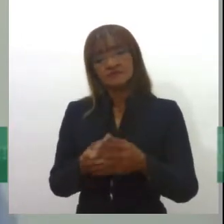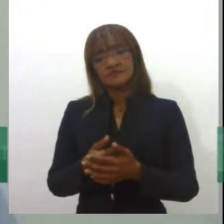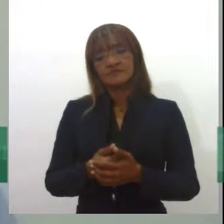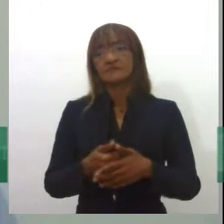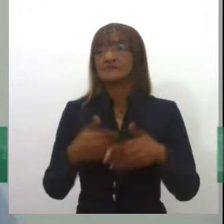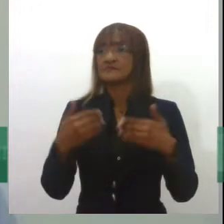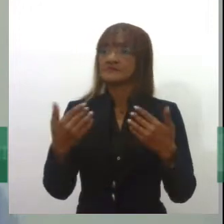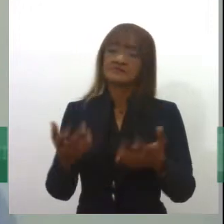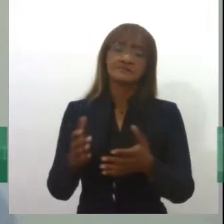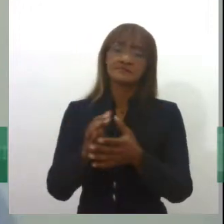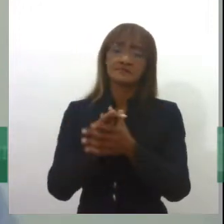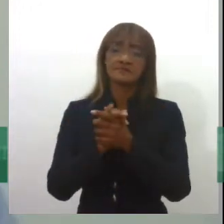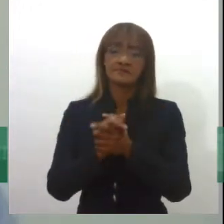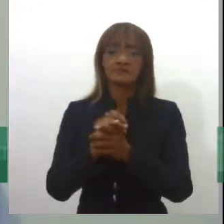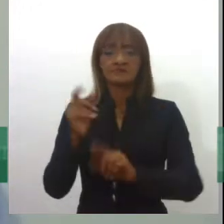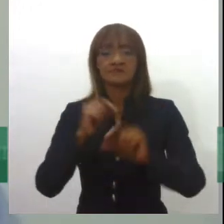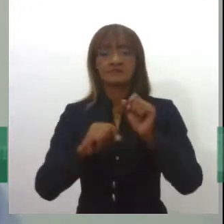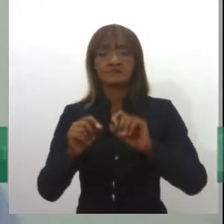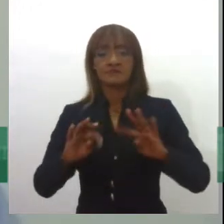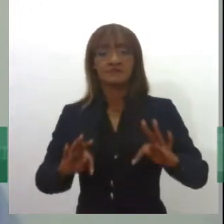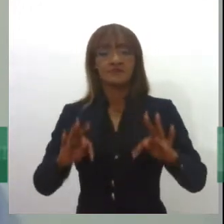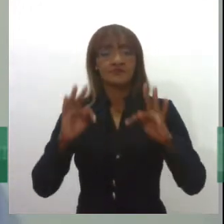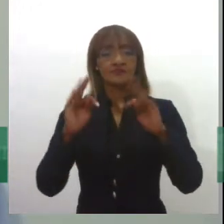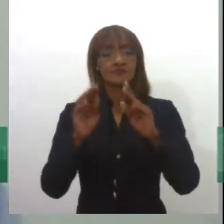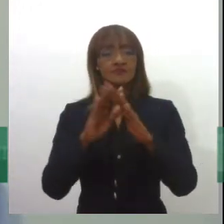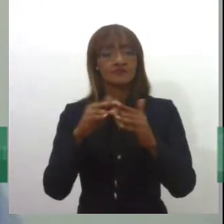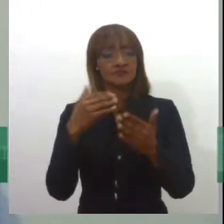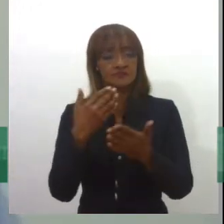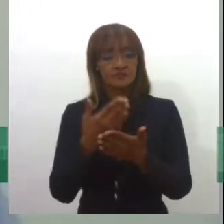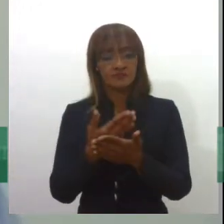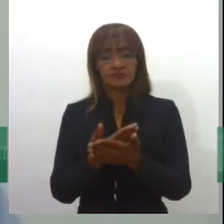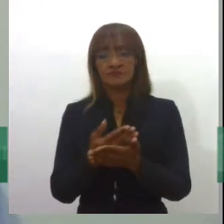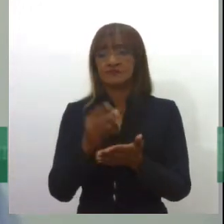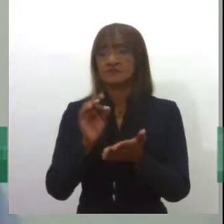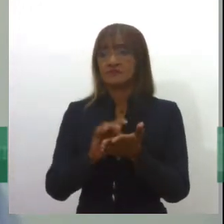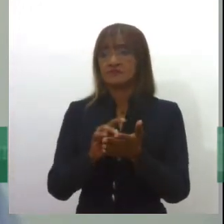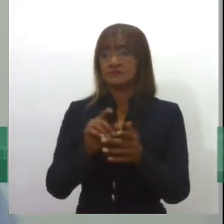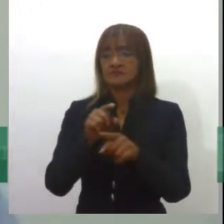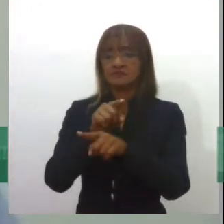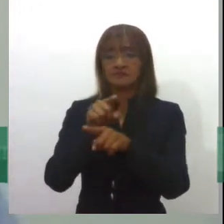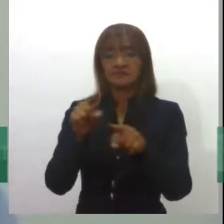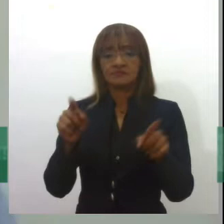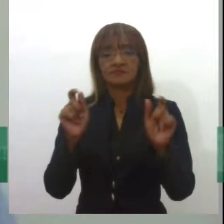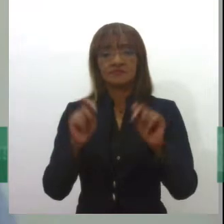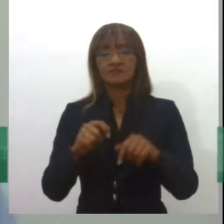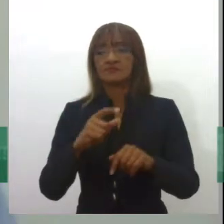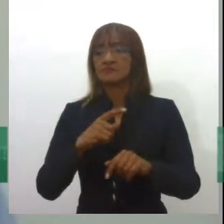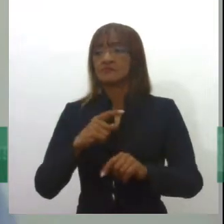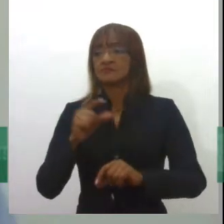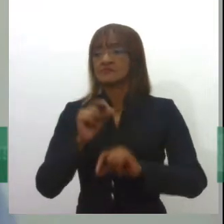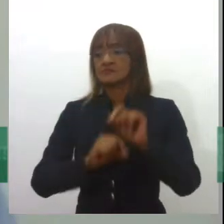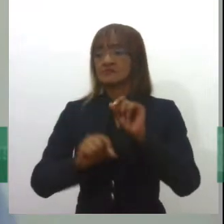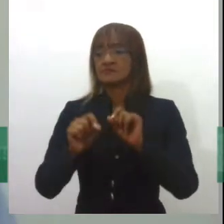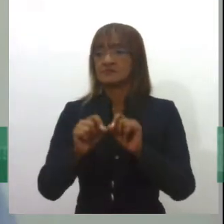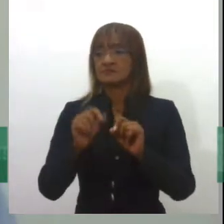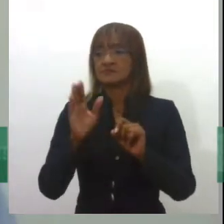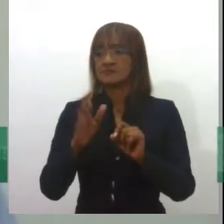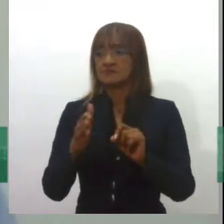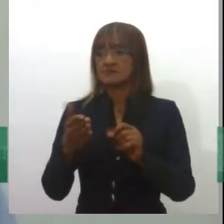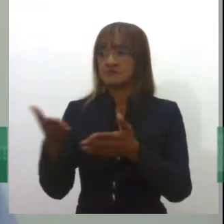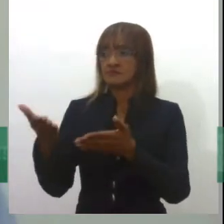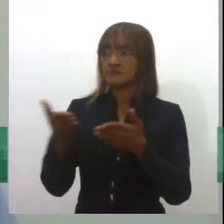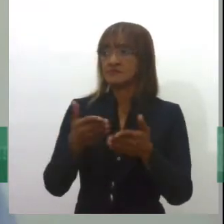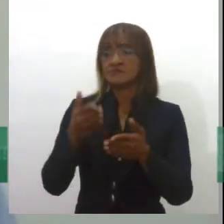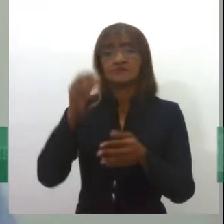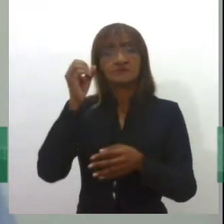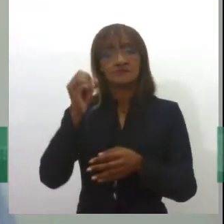a efetivação nas escolas, exatamente você ter a adoção, especialmente nessas áreas do